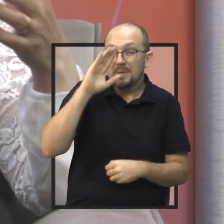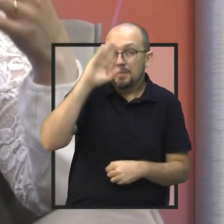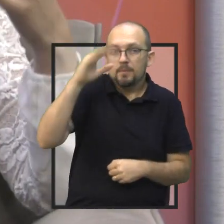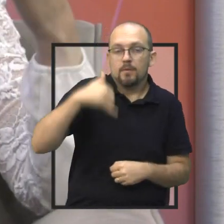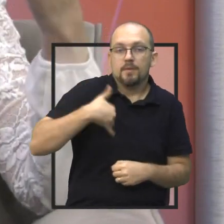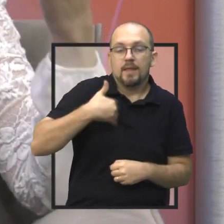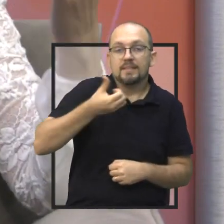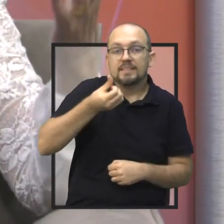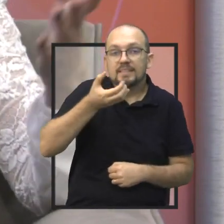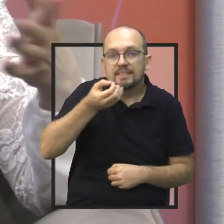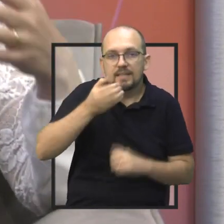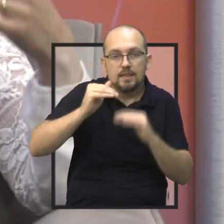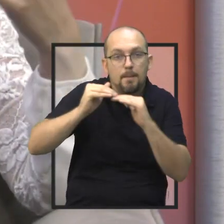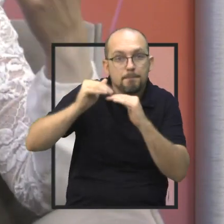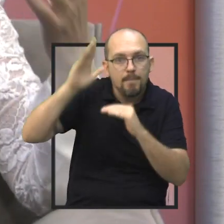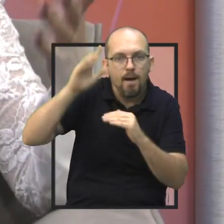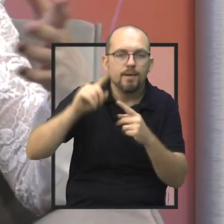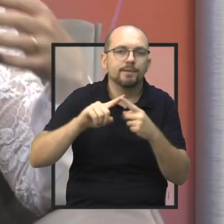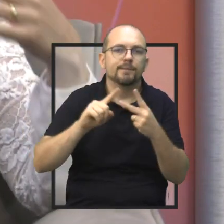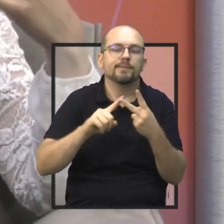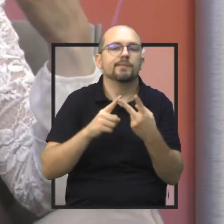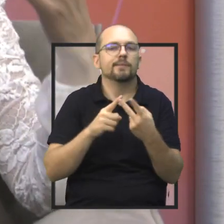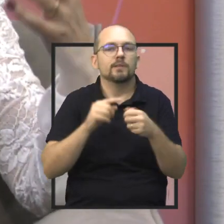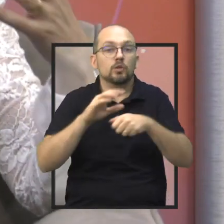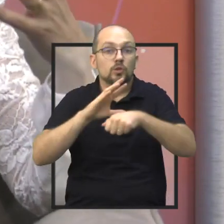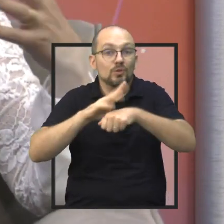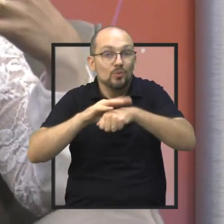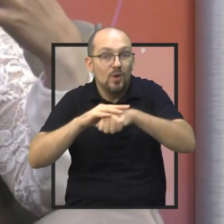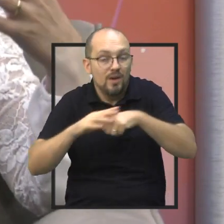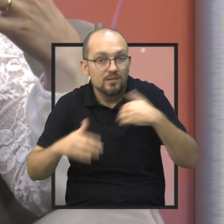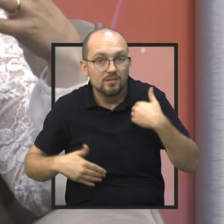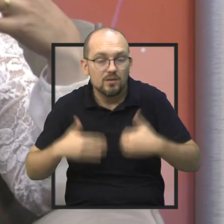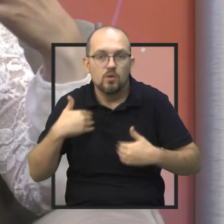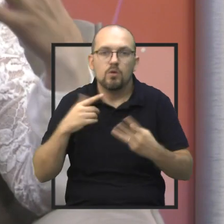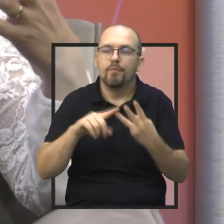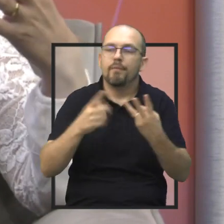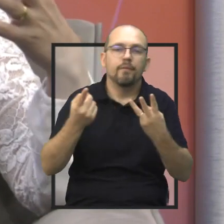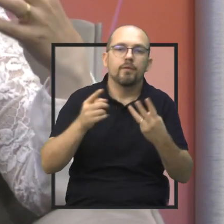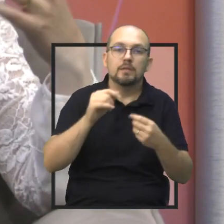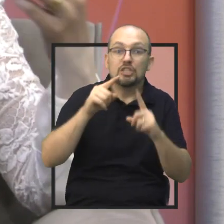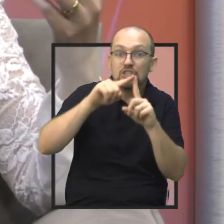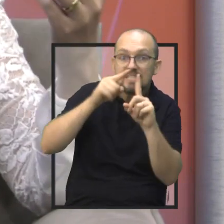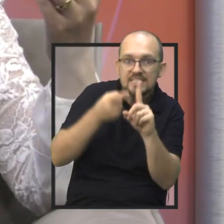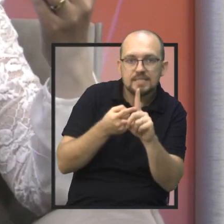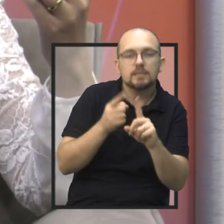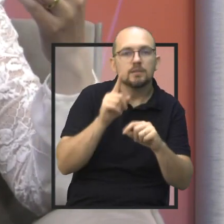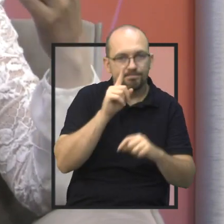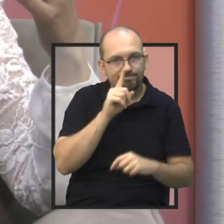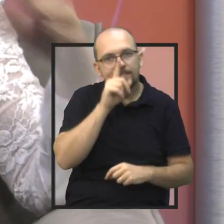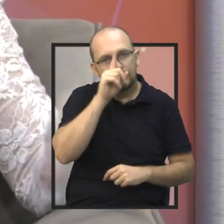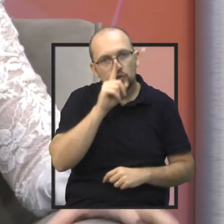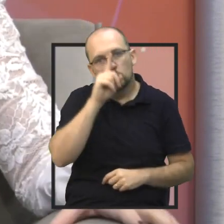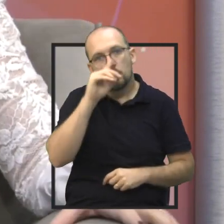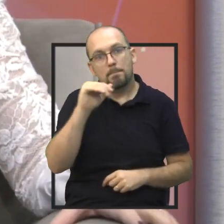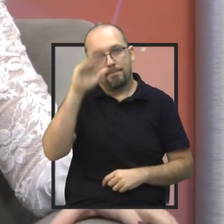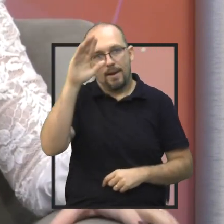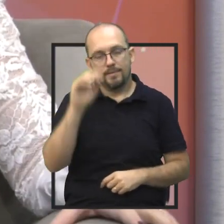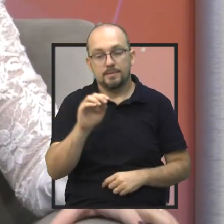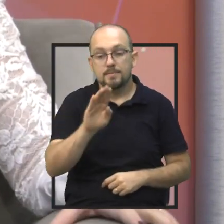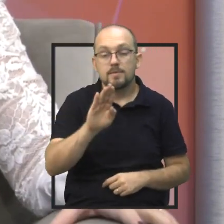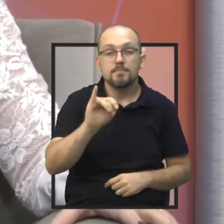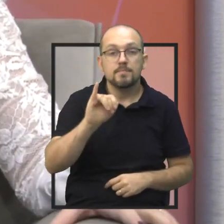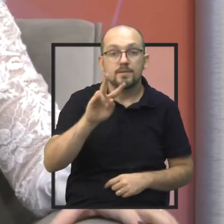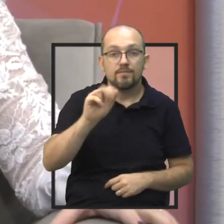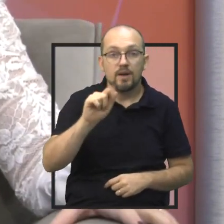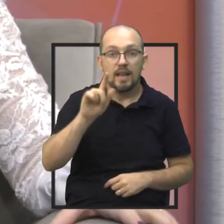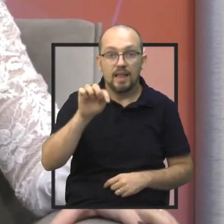60 anos, os imunodeprimidos, as gestantes, são, claro, o grupo de maior risco. Porém, a vacina bivalente ela